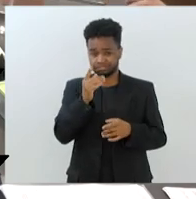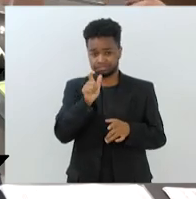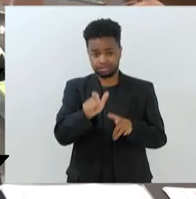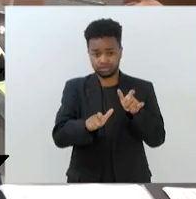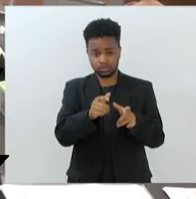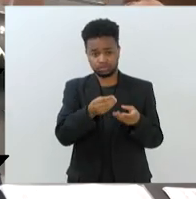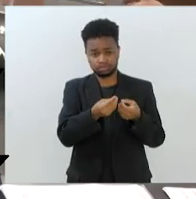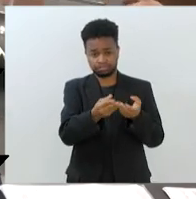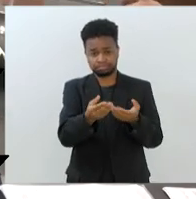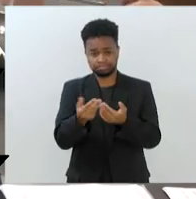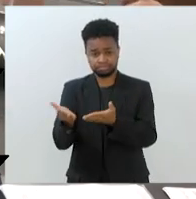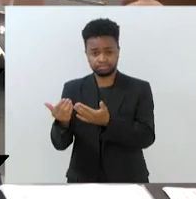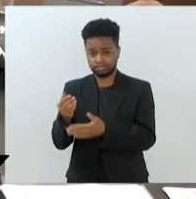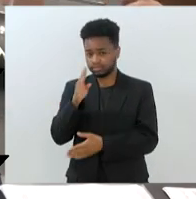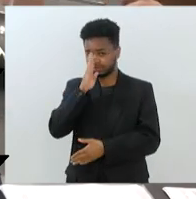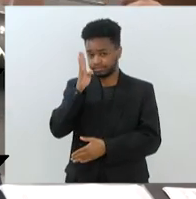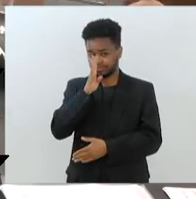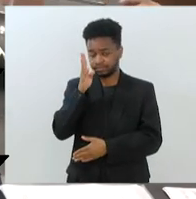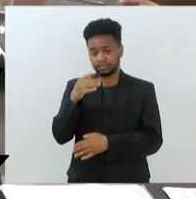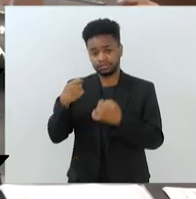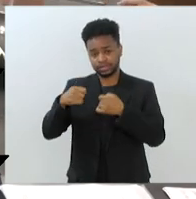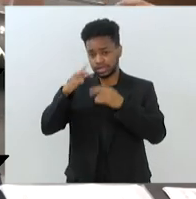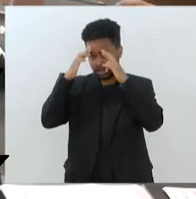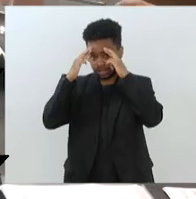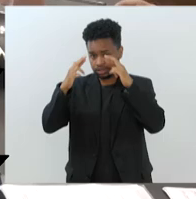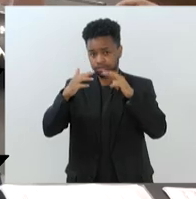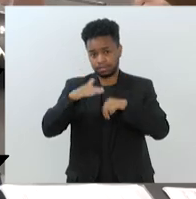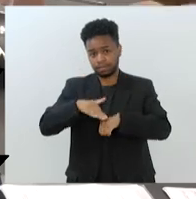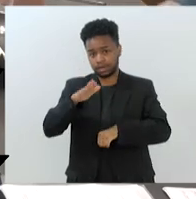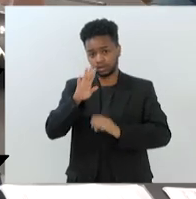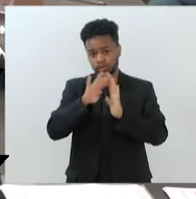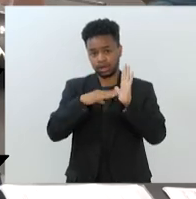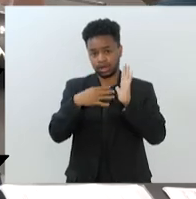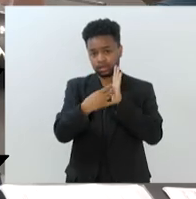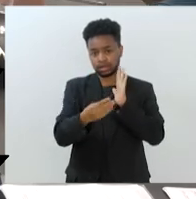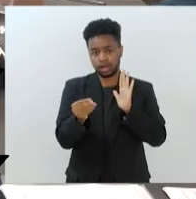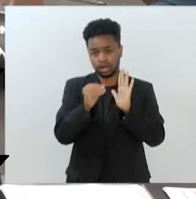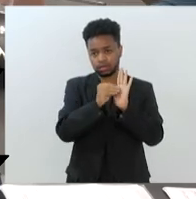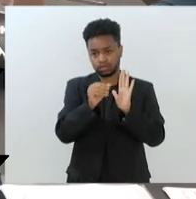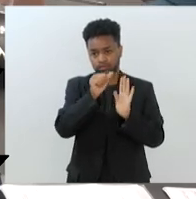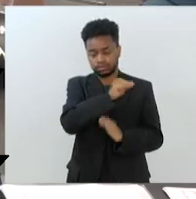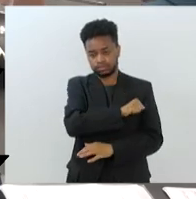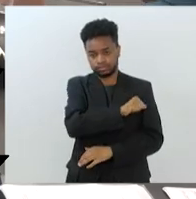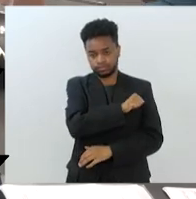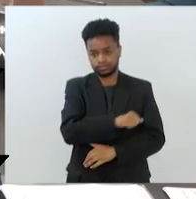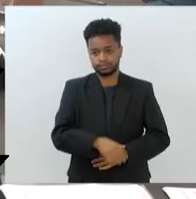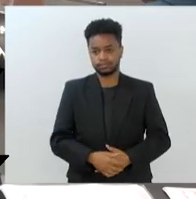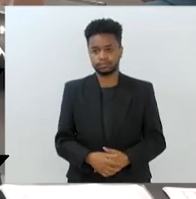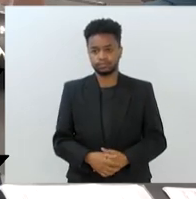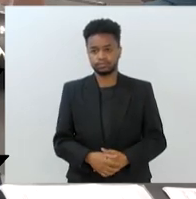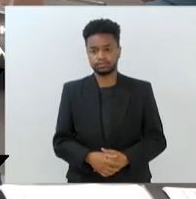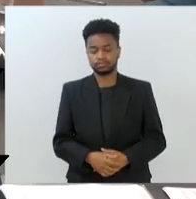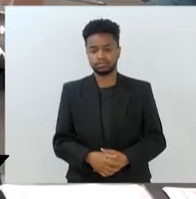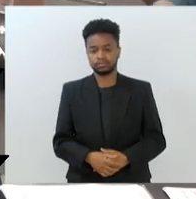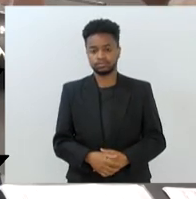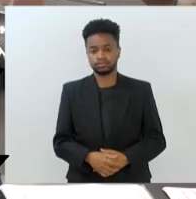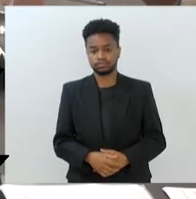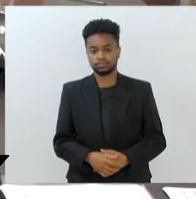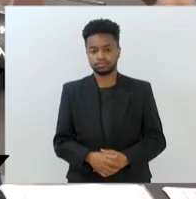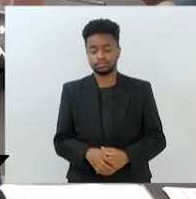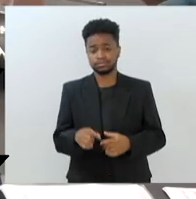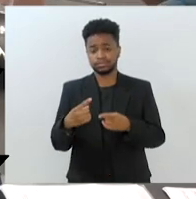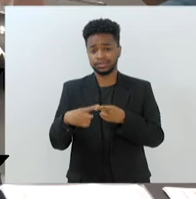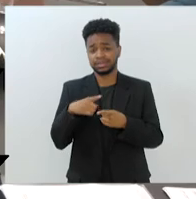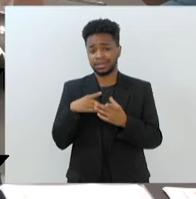passar a respeitar mais o calendário oficial do Estado do Rio de Janeiro, que cá entre nós tem muita